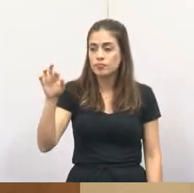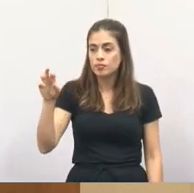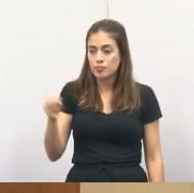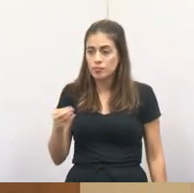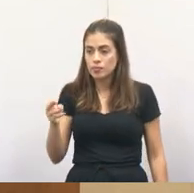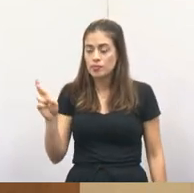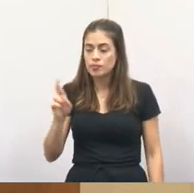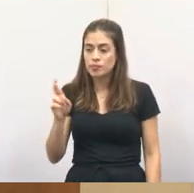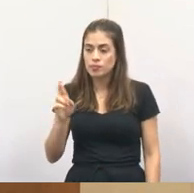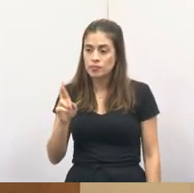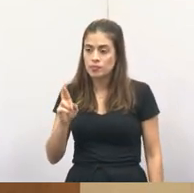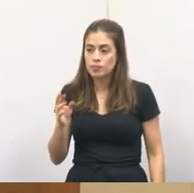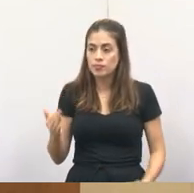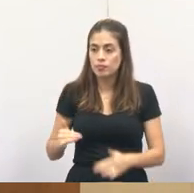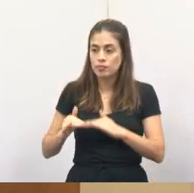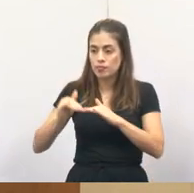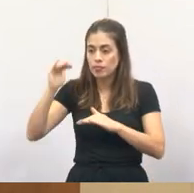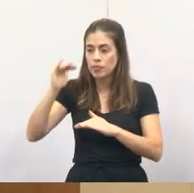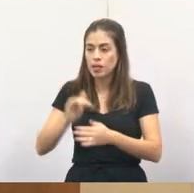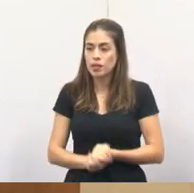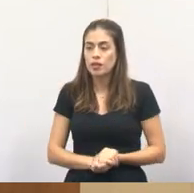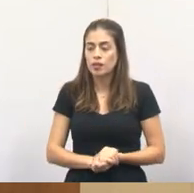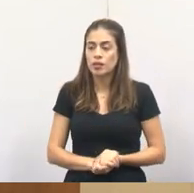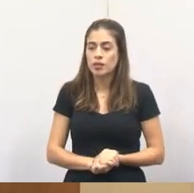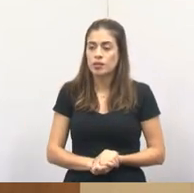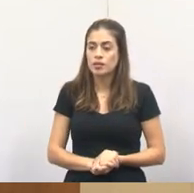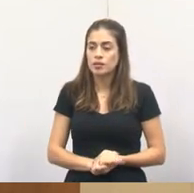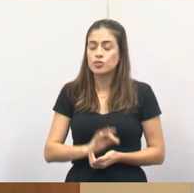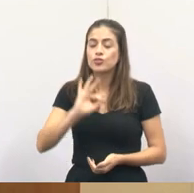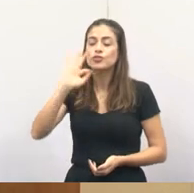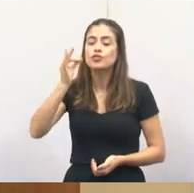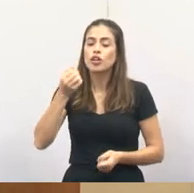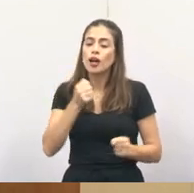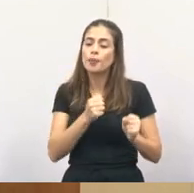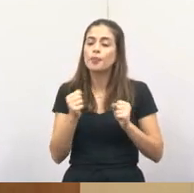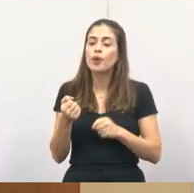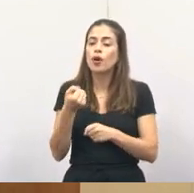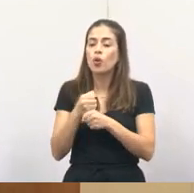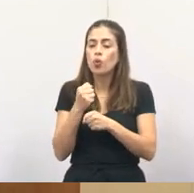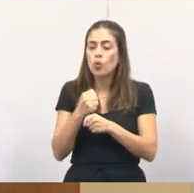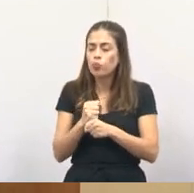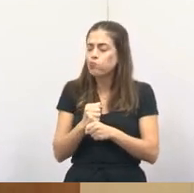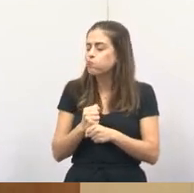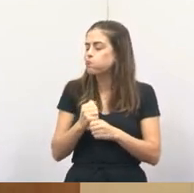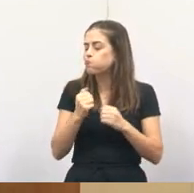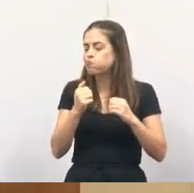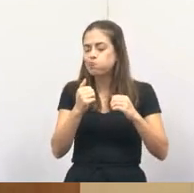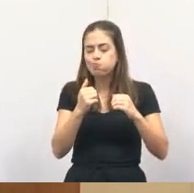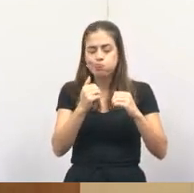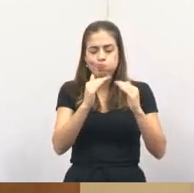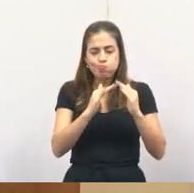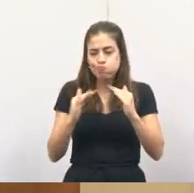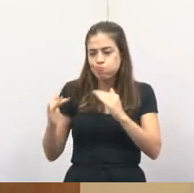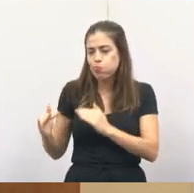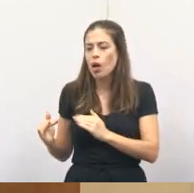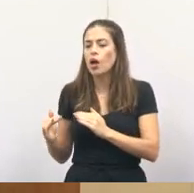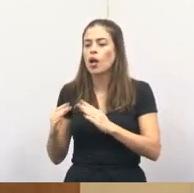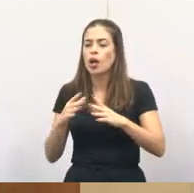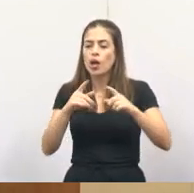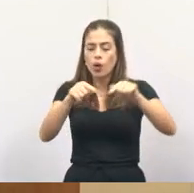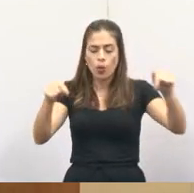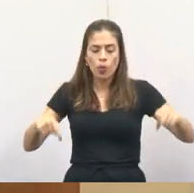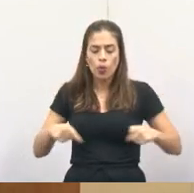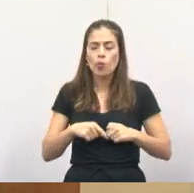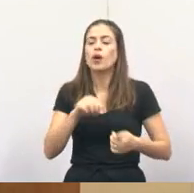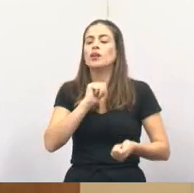na terceira ponte na Humberto Alencar de Castelo Branco dava pra gente construir muita coisa quadras esportivas nos